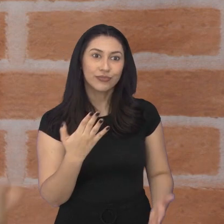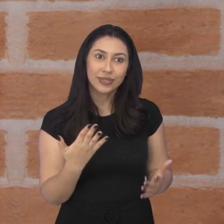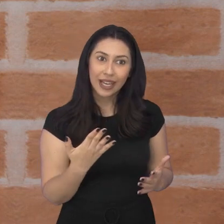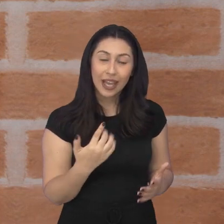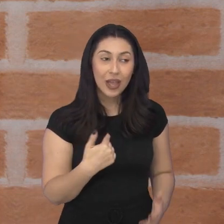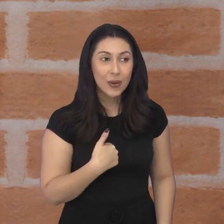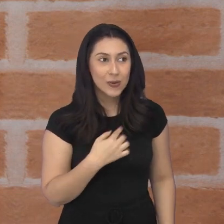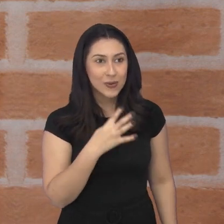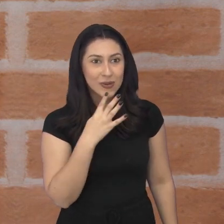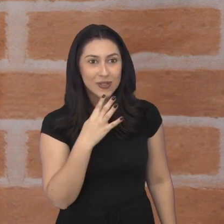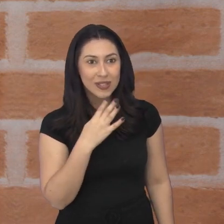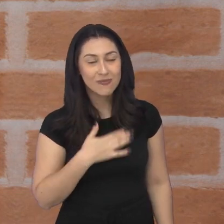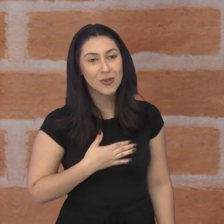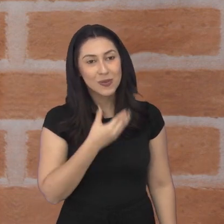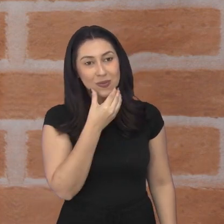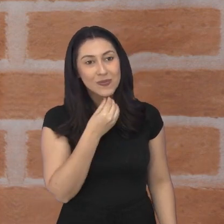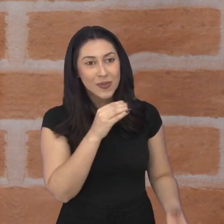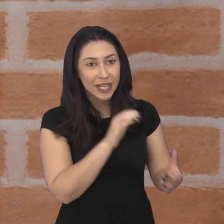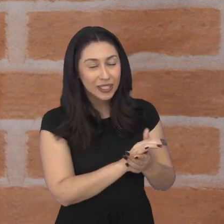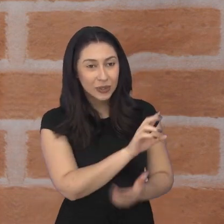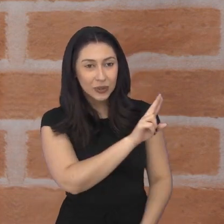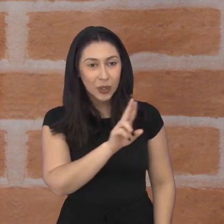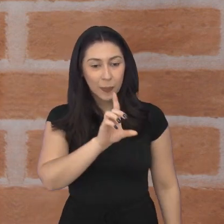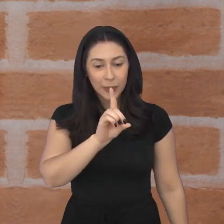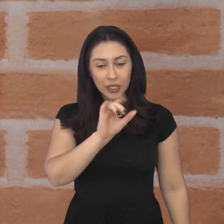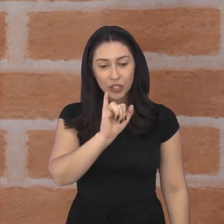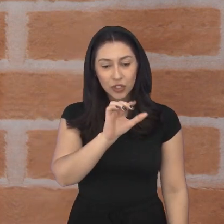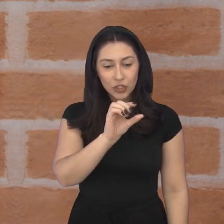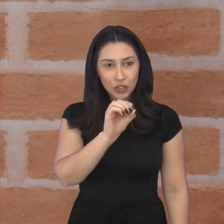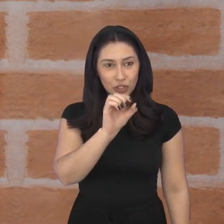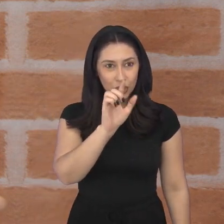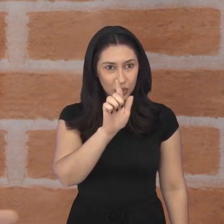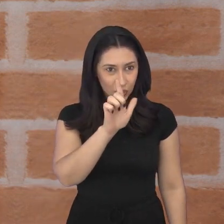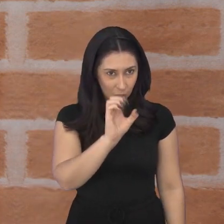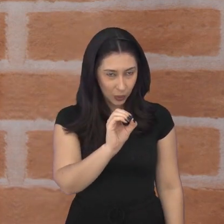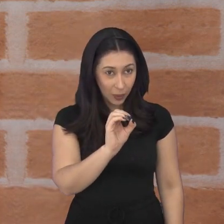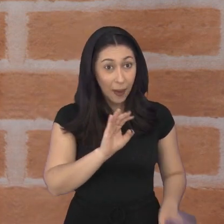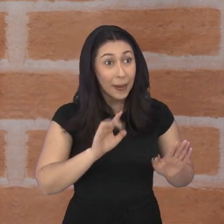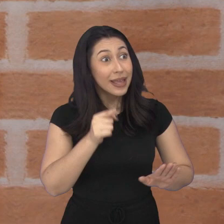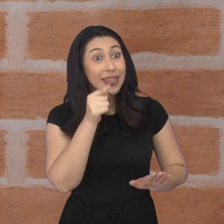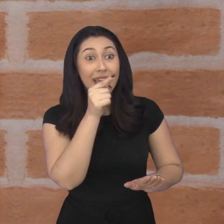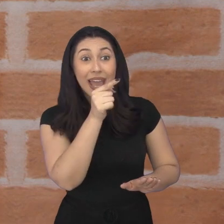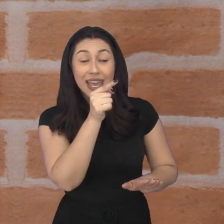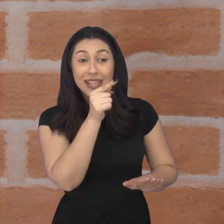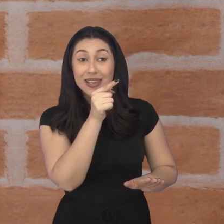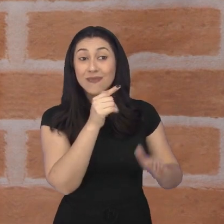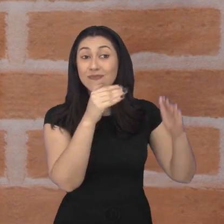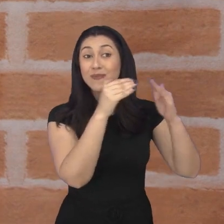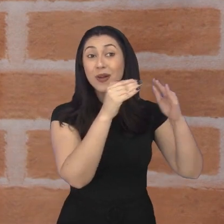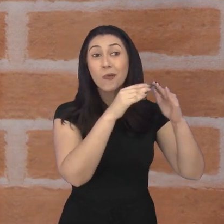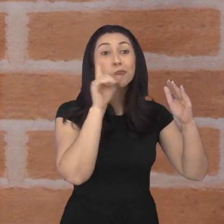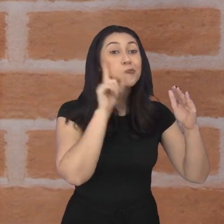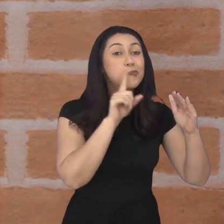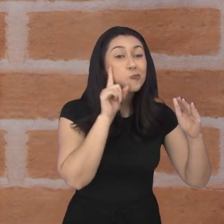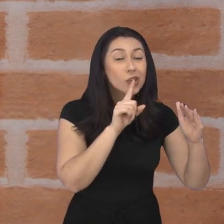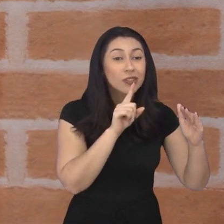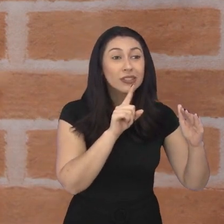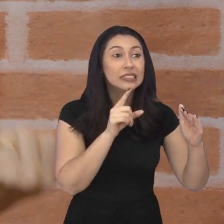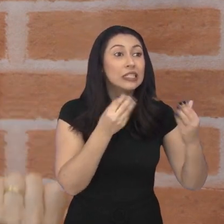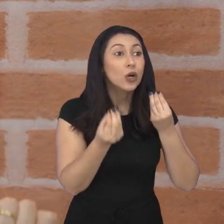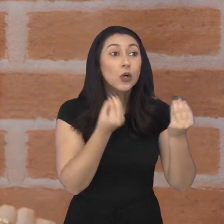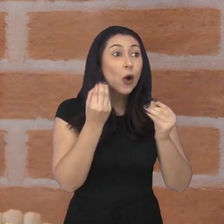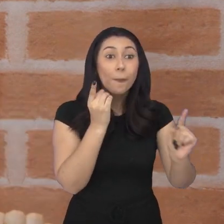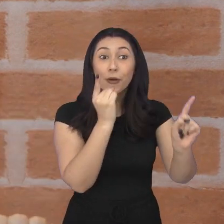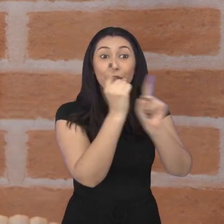e ele foi morar nos Estados Unidos. E para eu encontrar com ele, só conseguiria encontrá-lo nas competições. Então, eu continuei nadando, meio